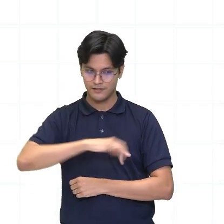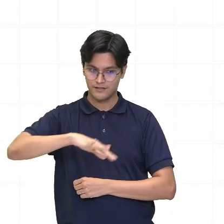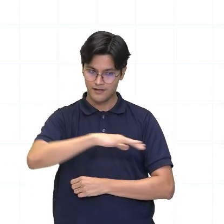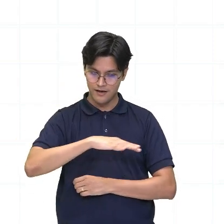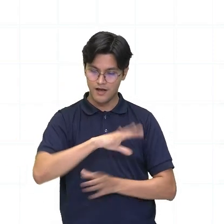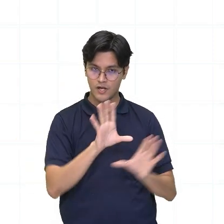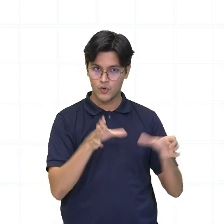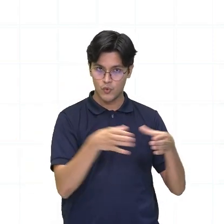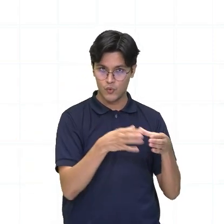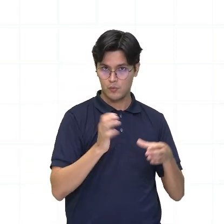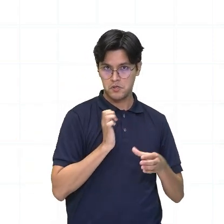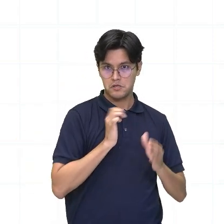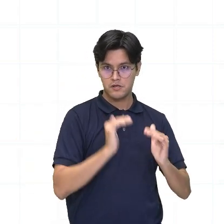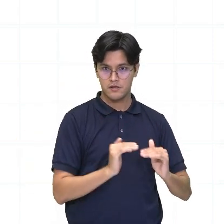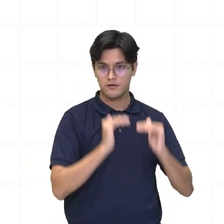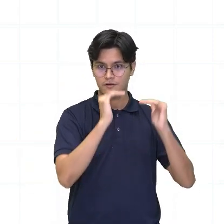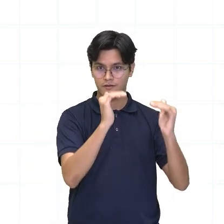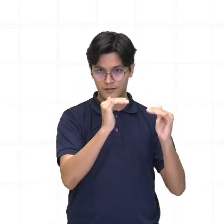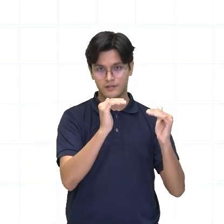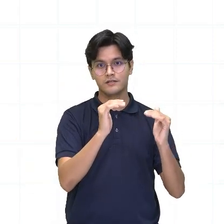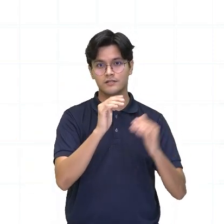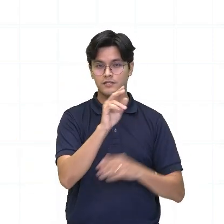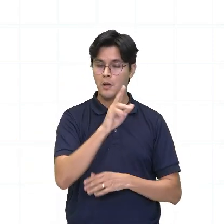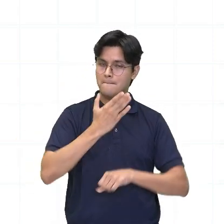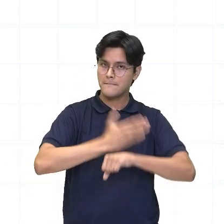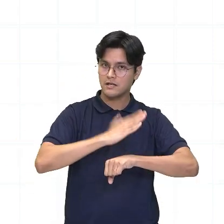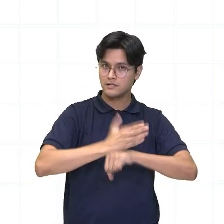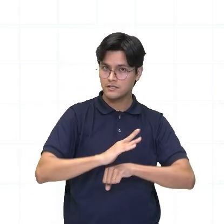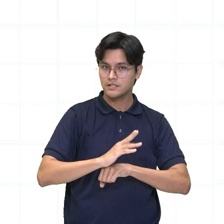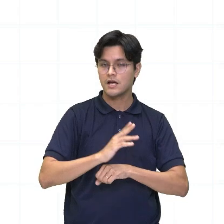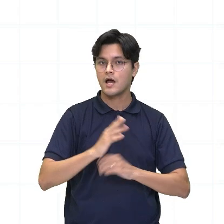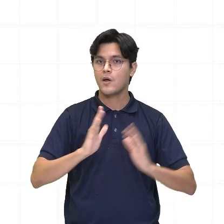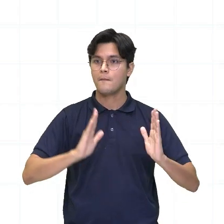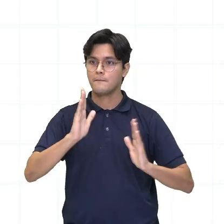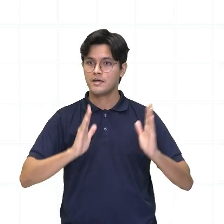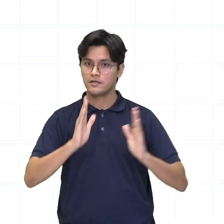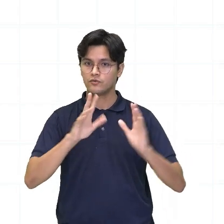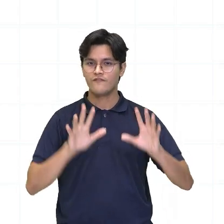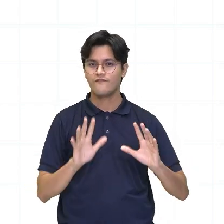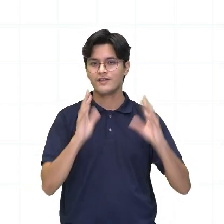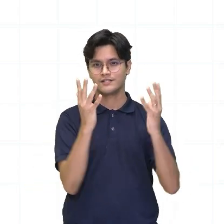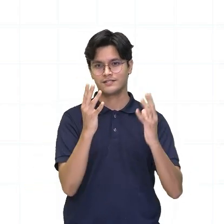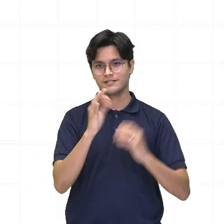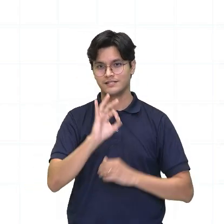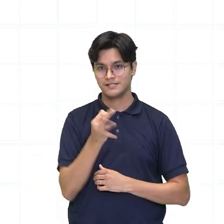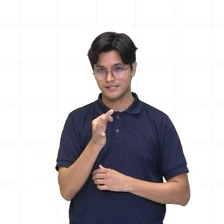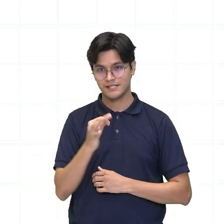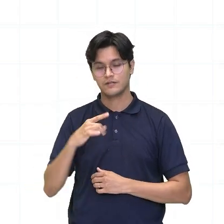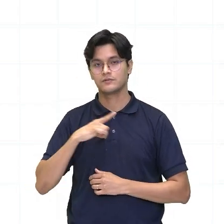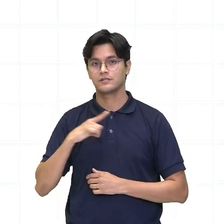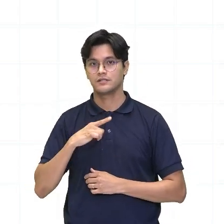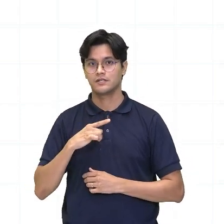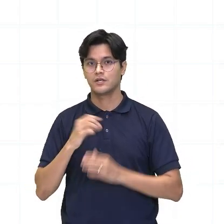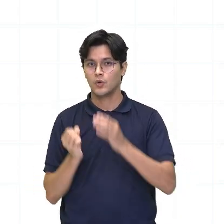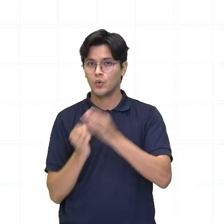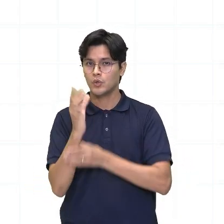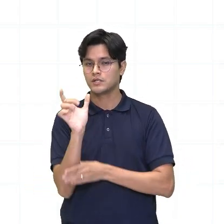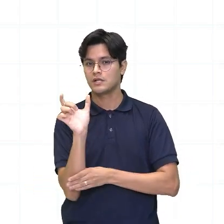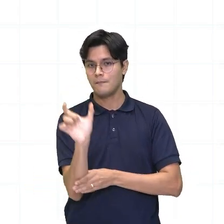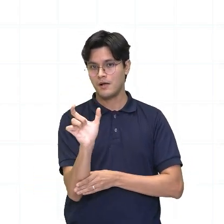ocasiões festivas. A palavra tem origem no alemão valsen, que significa girar